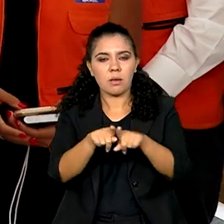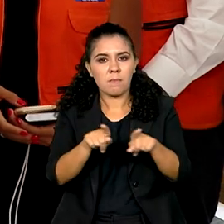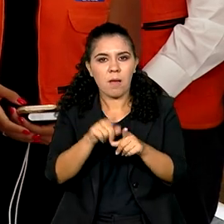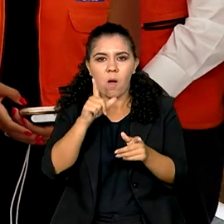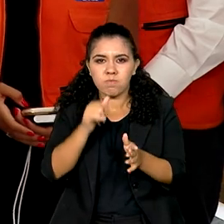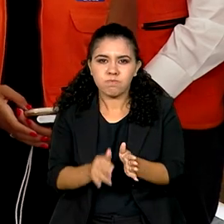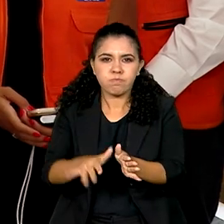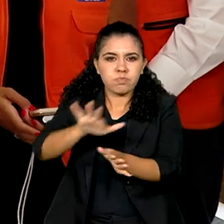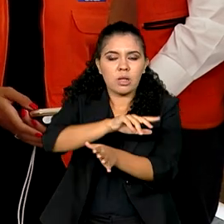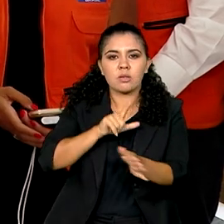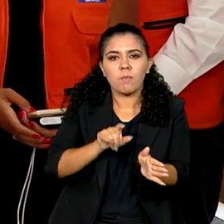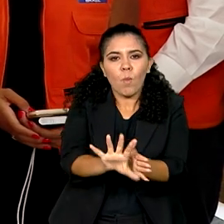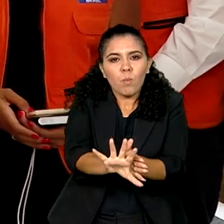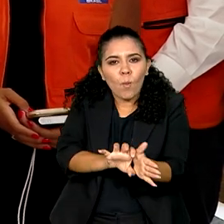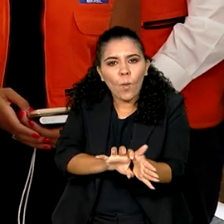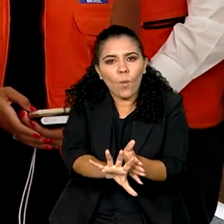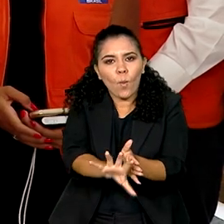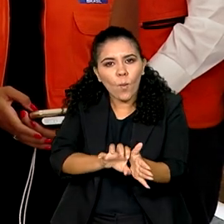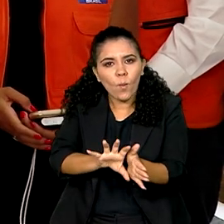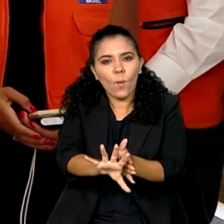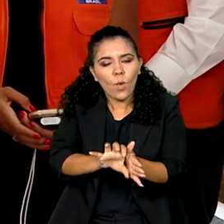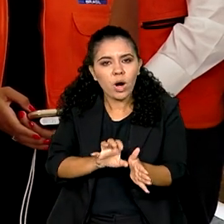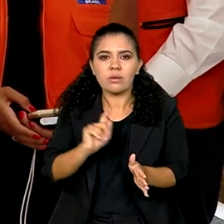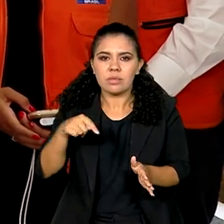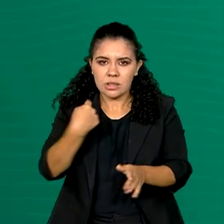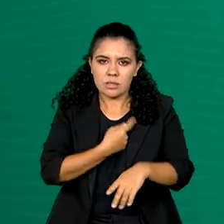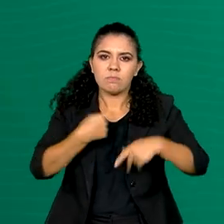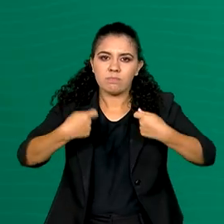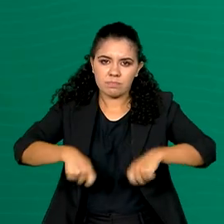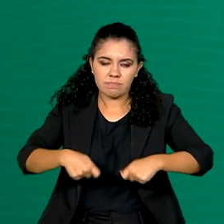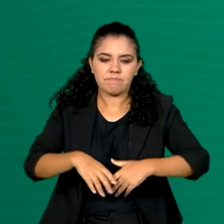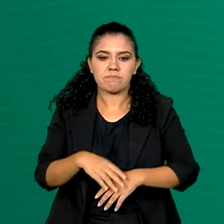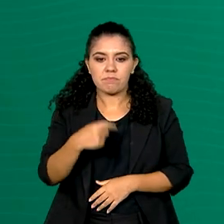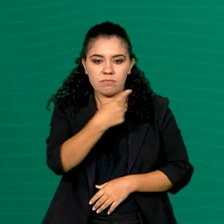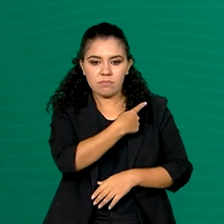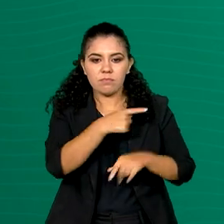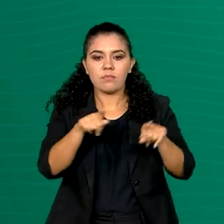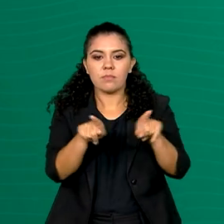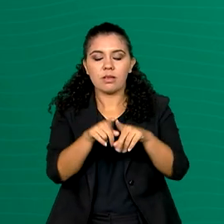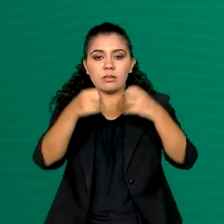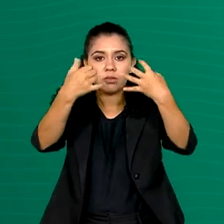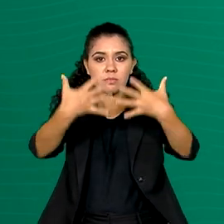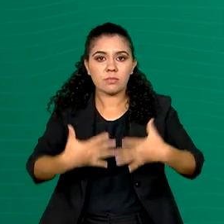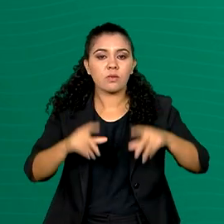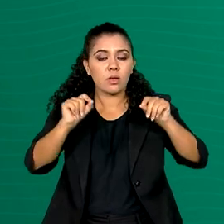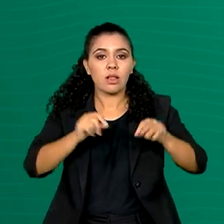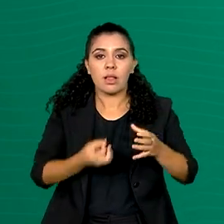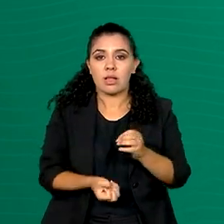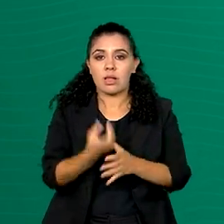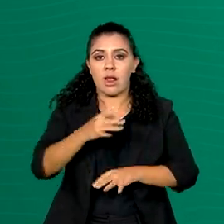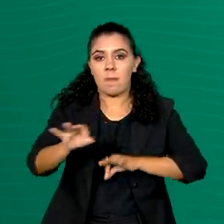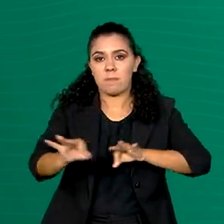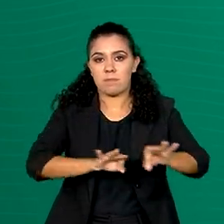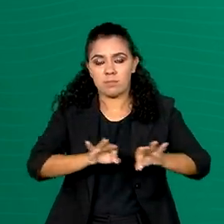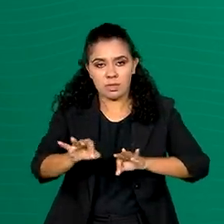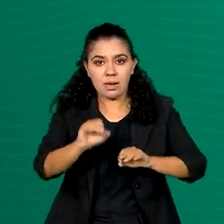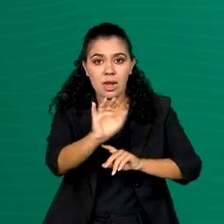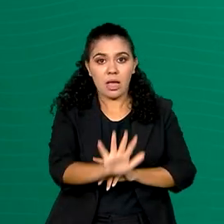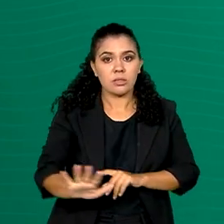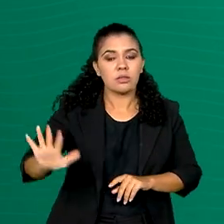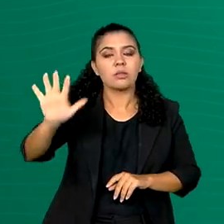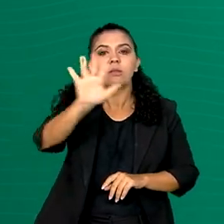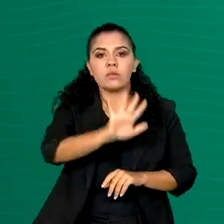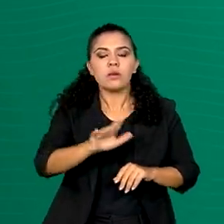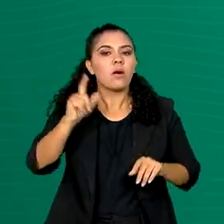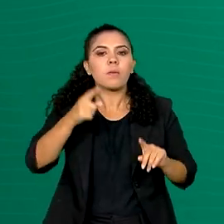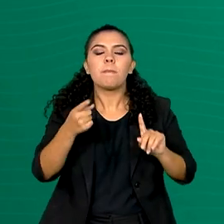de drenagens ou macro-drenagens, que nós ouvimos muito. Góes também anunciou a criação de um Plano Nacional de Contingência, o primeiro plano